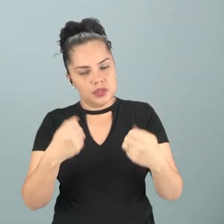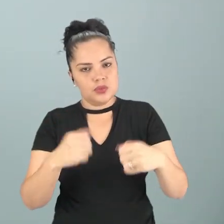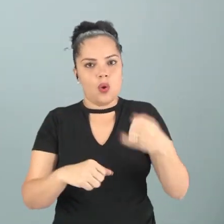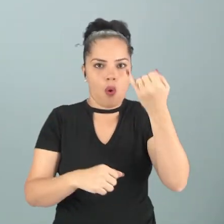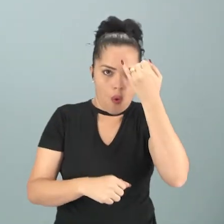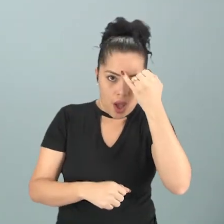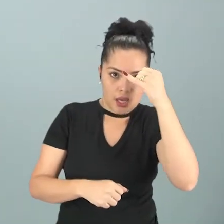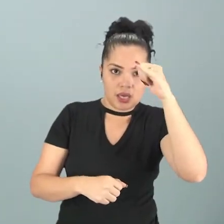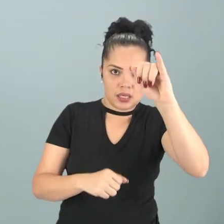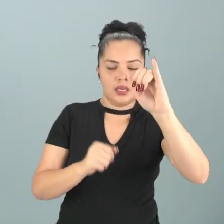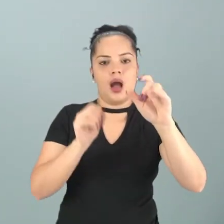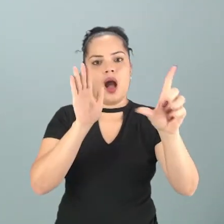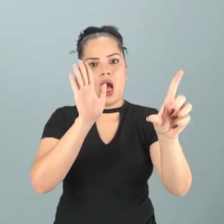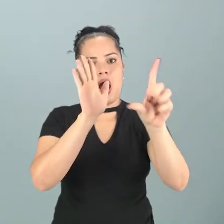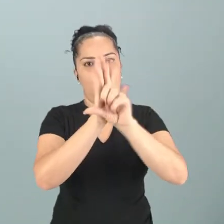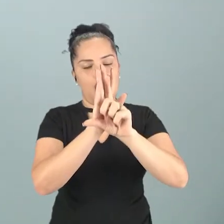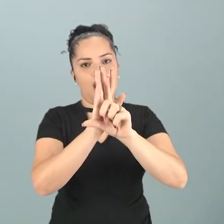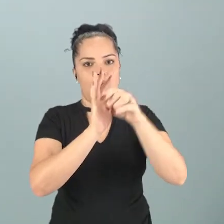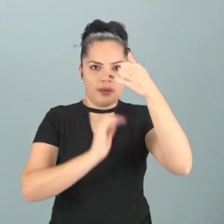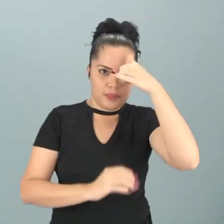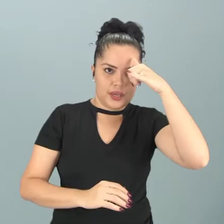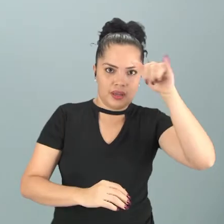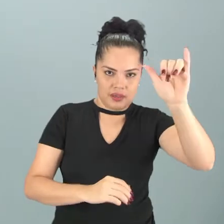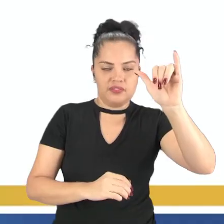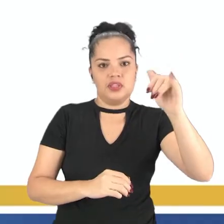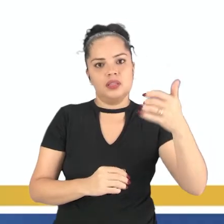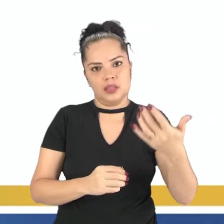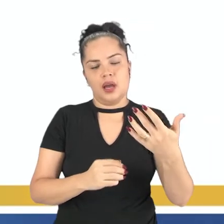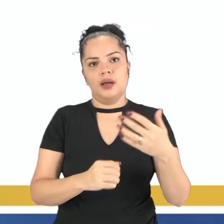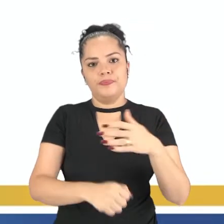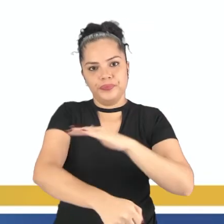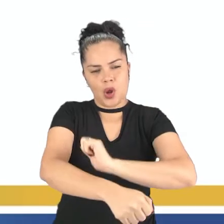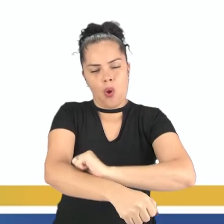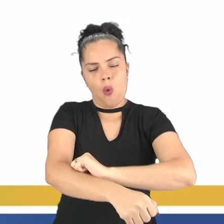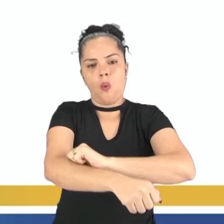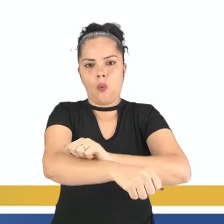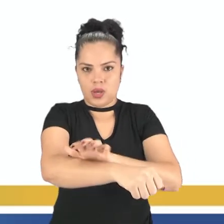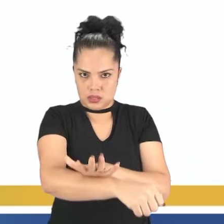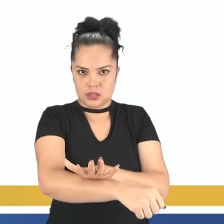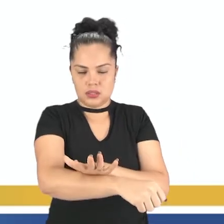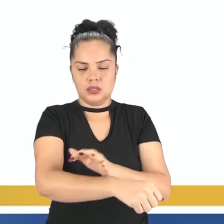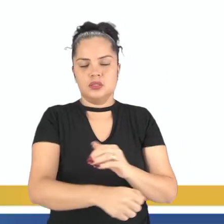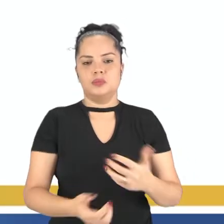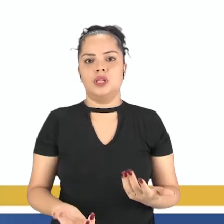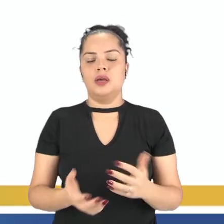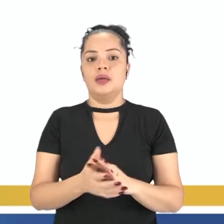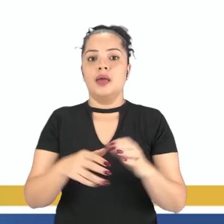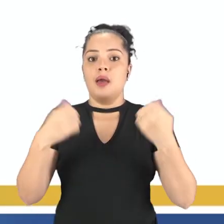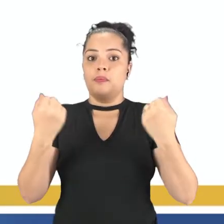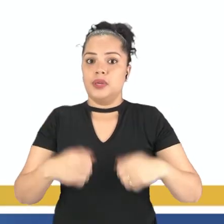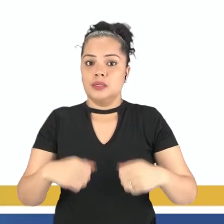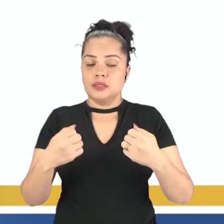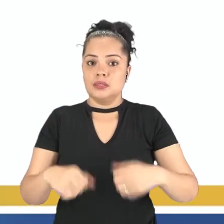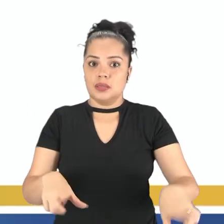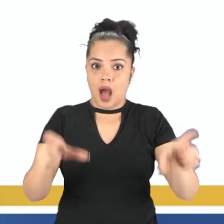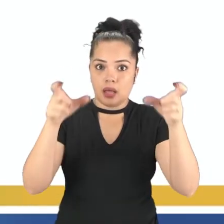criar uma lei que combata o racismo. Observem aí. Antes de falar de racismo, devemos